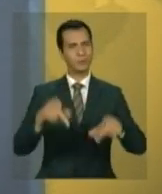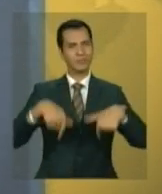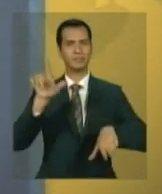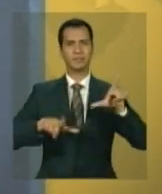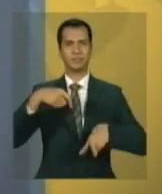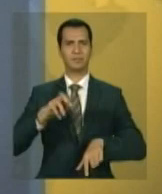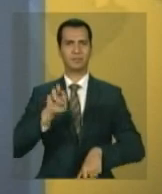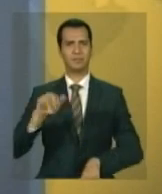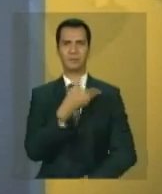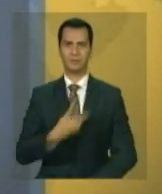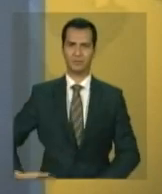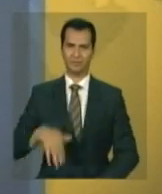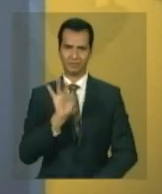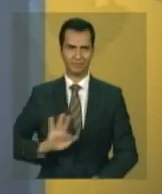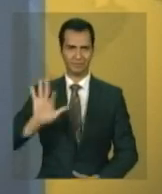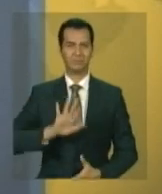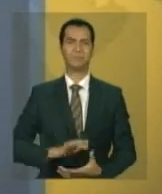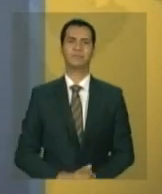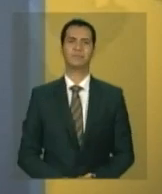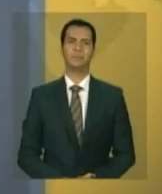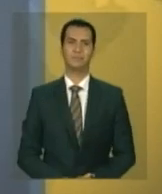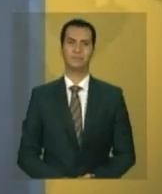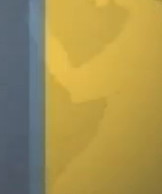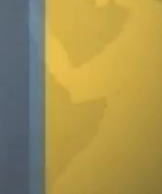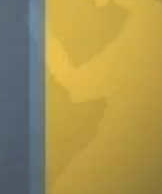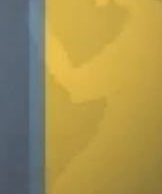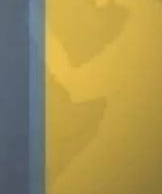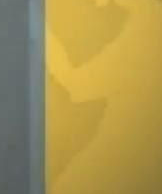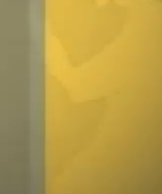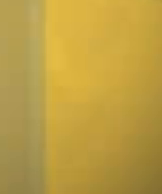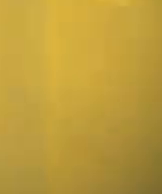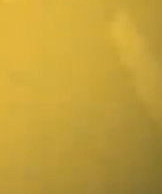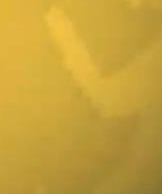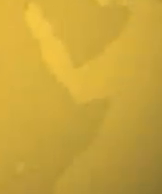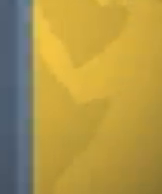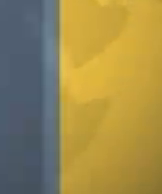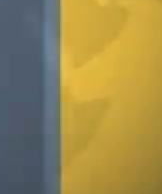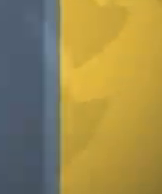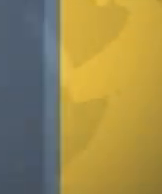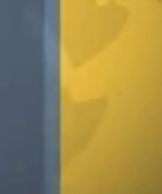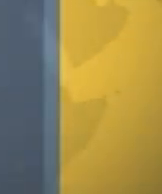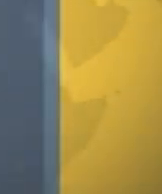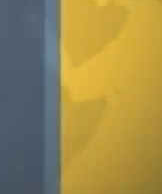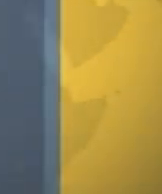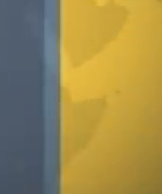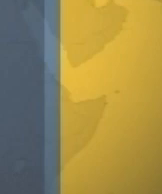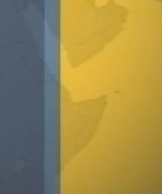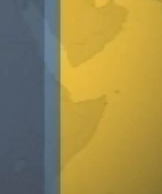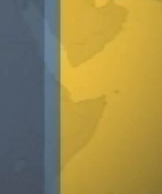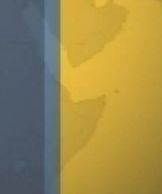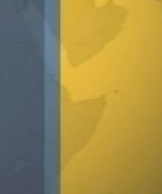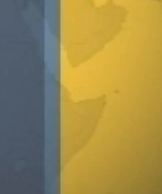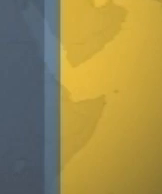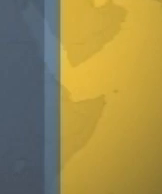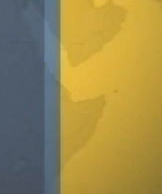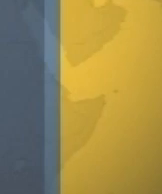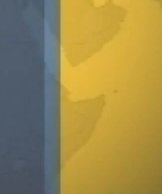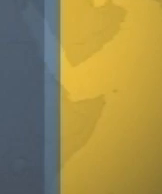gente, NBR e a TV do Governo Federal. Tchau, tchau.